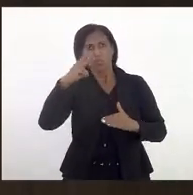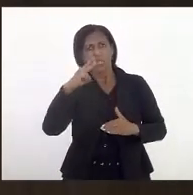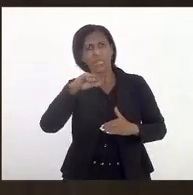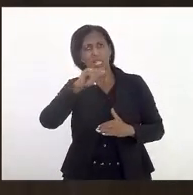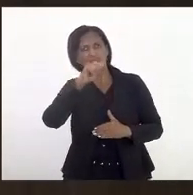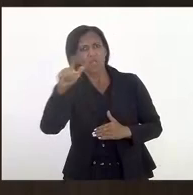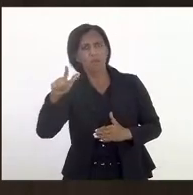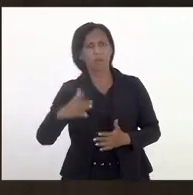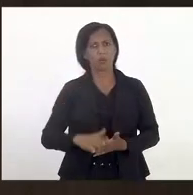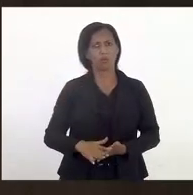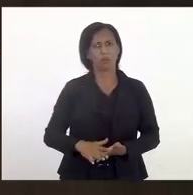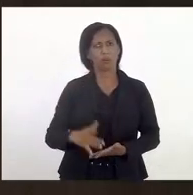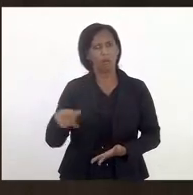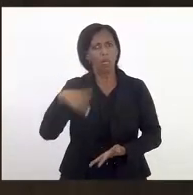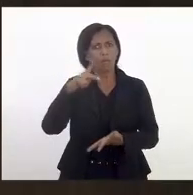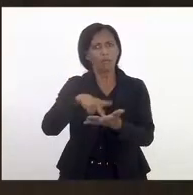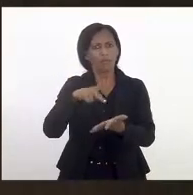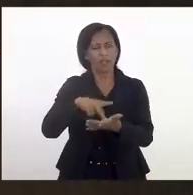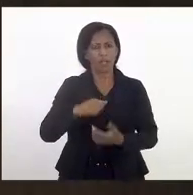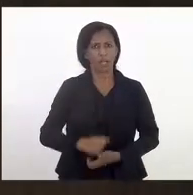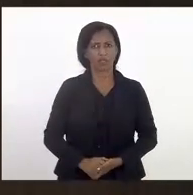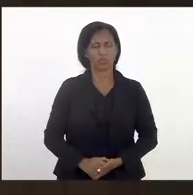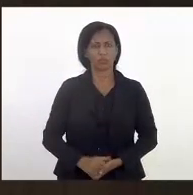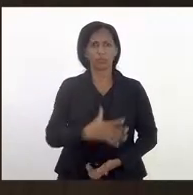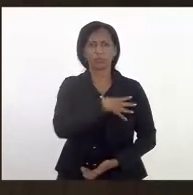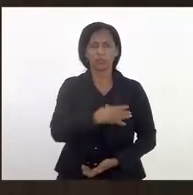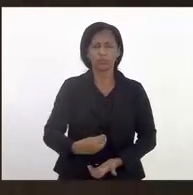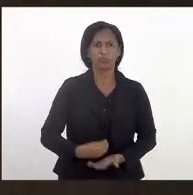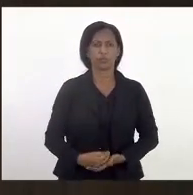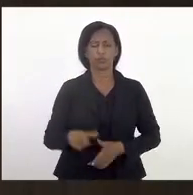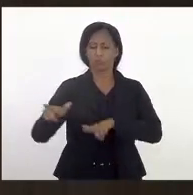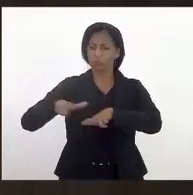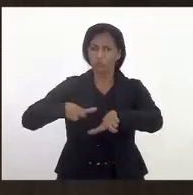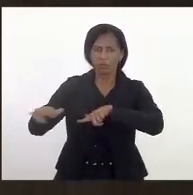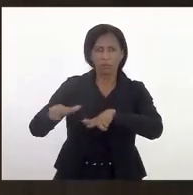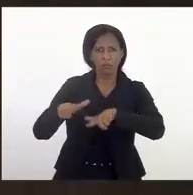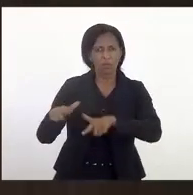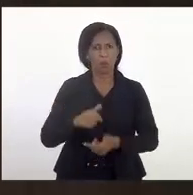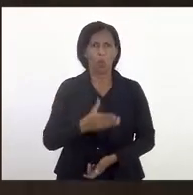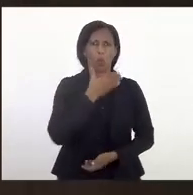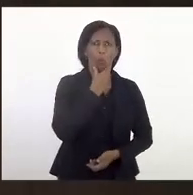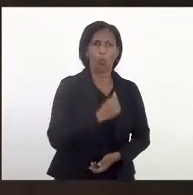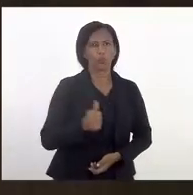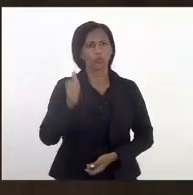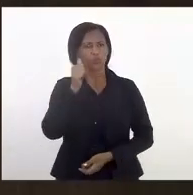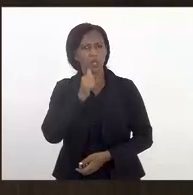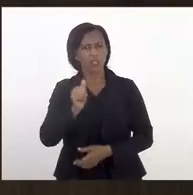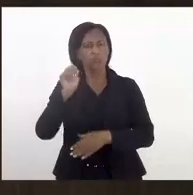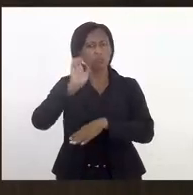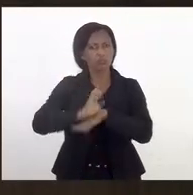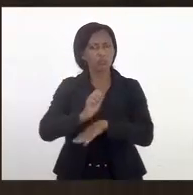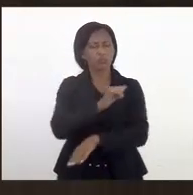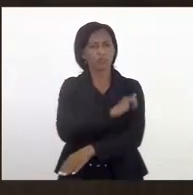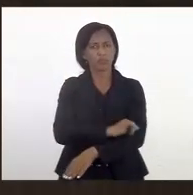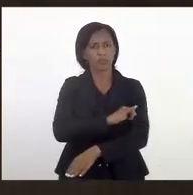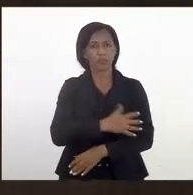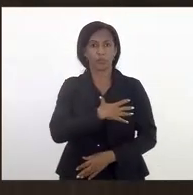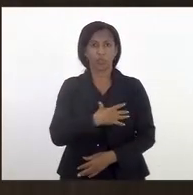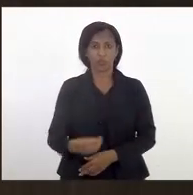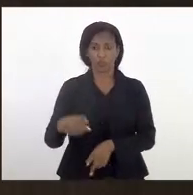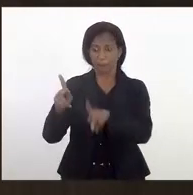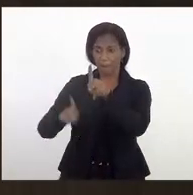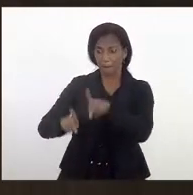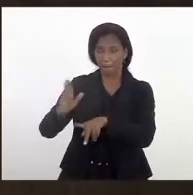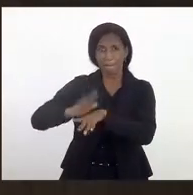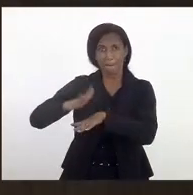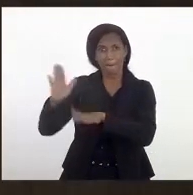a verdade é essa é que os filhos dos trabalhadores das trabalhadores do Estado do Rio de Janeiro os filhos